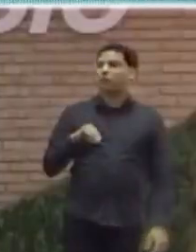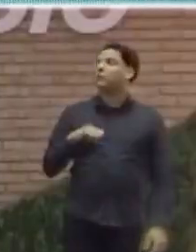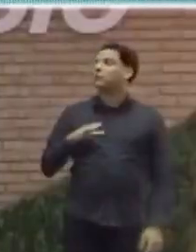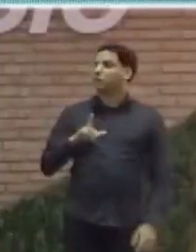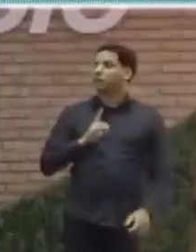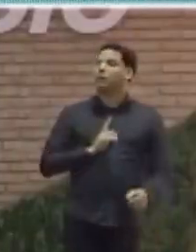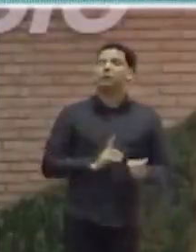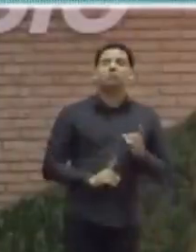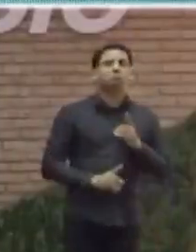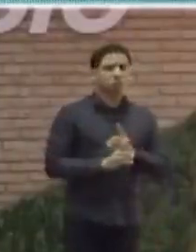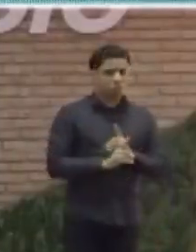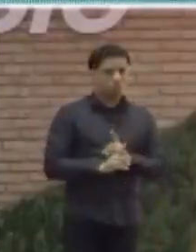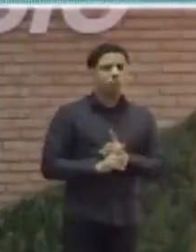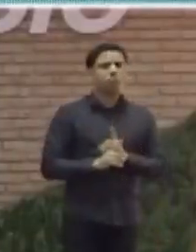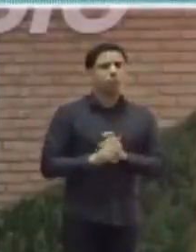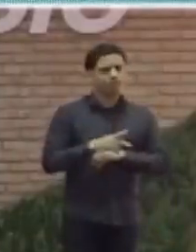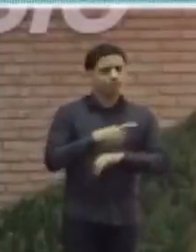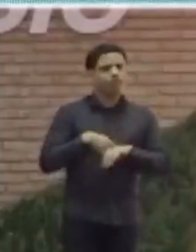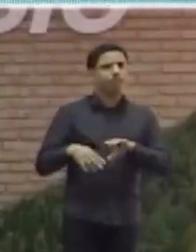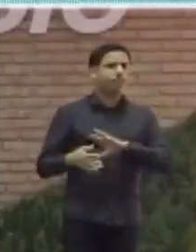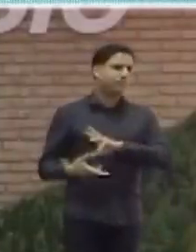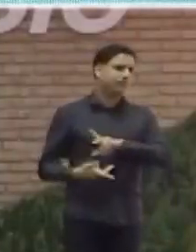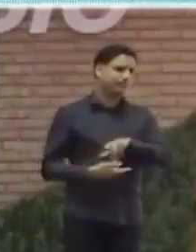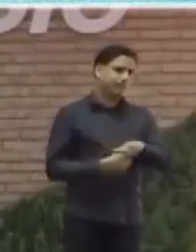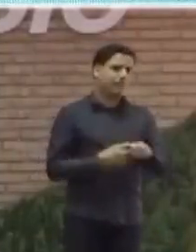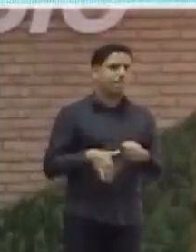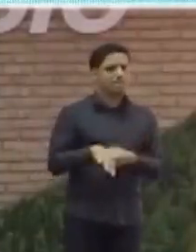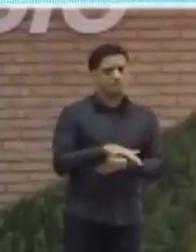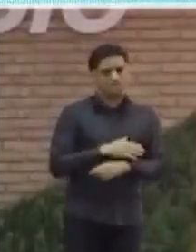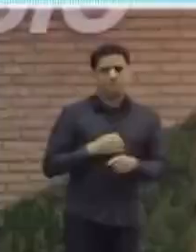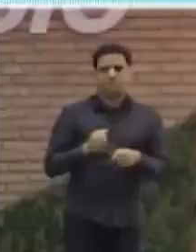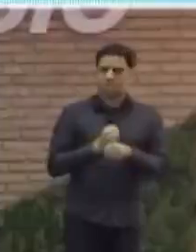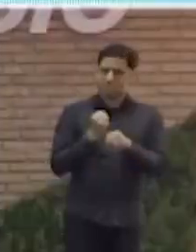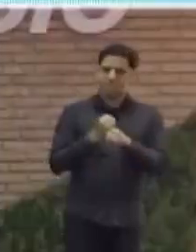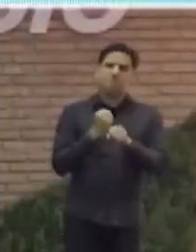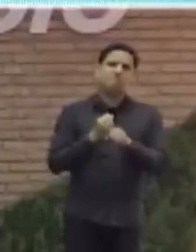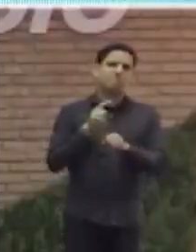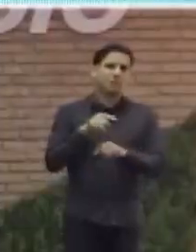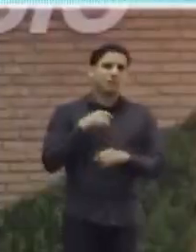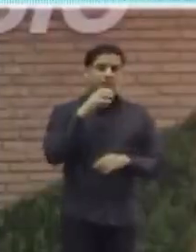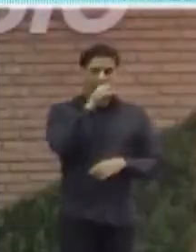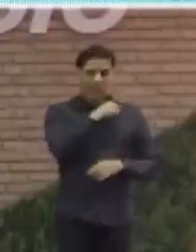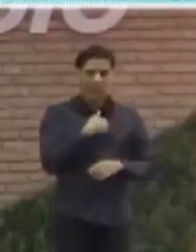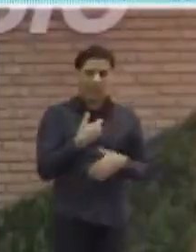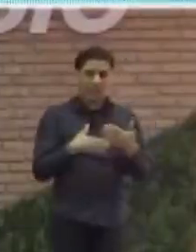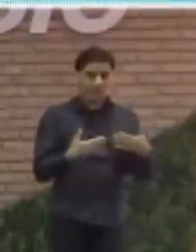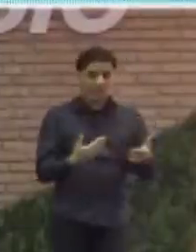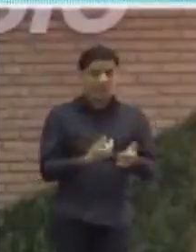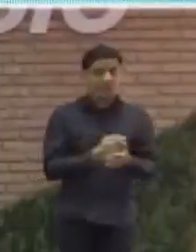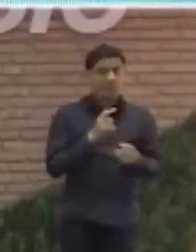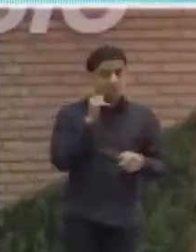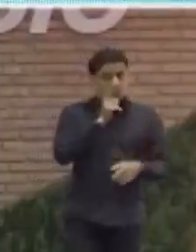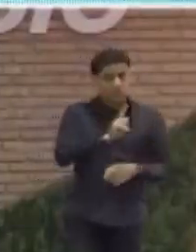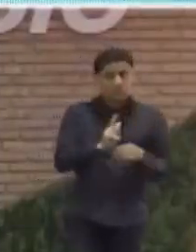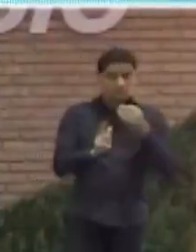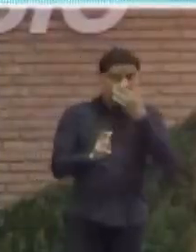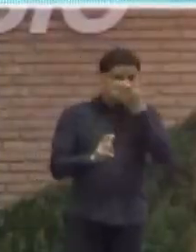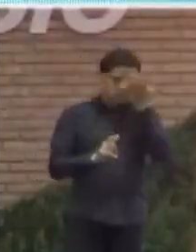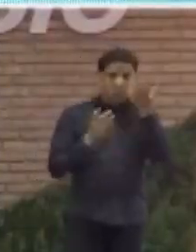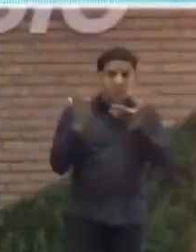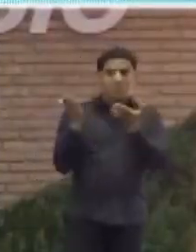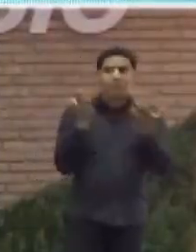Encontro Internacional da Construção. Foi meio corrido, mas a gente conseguiu trazer